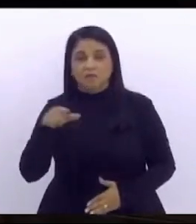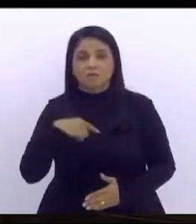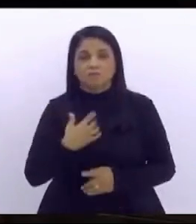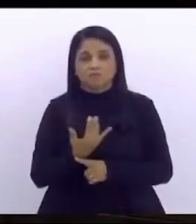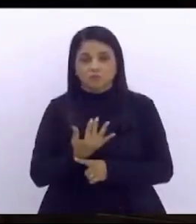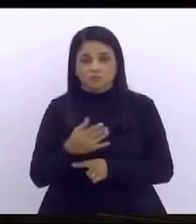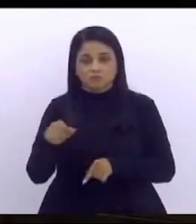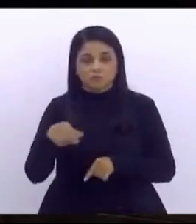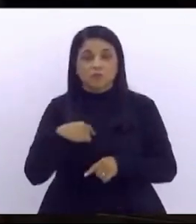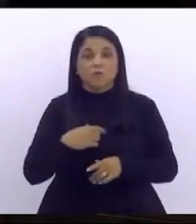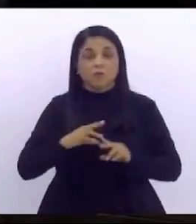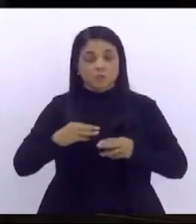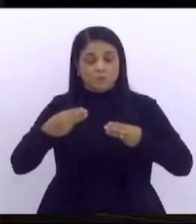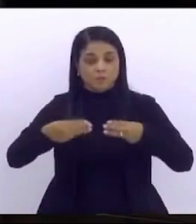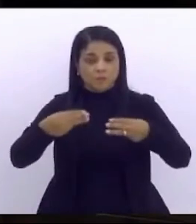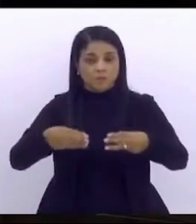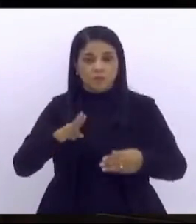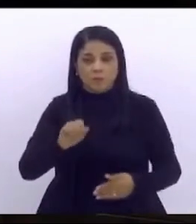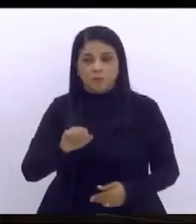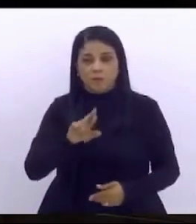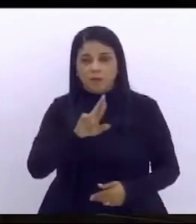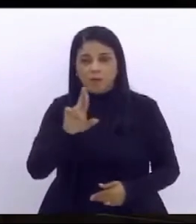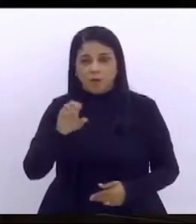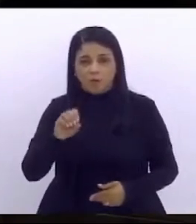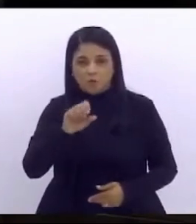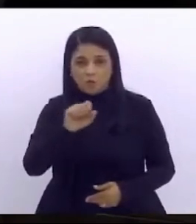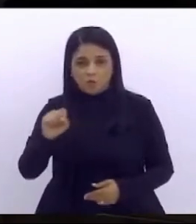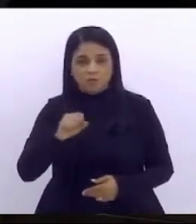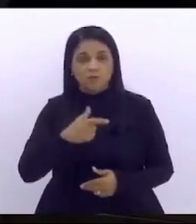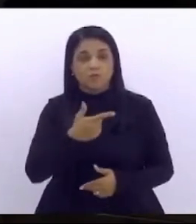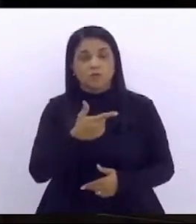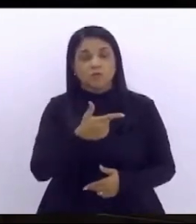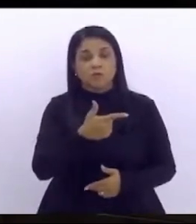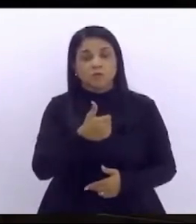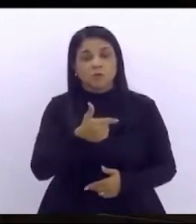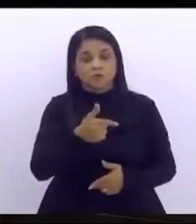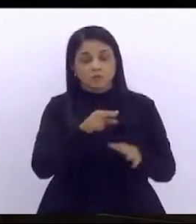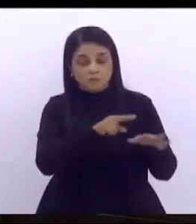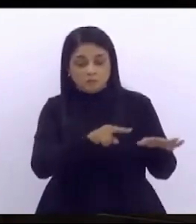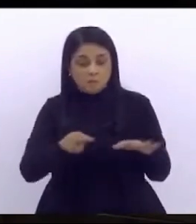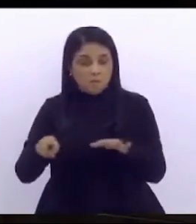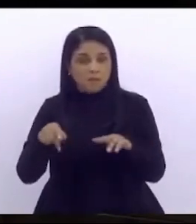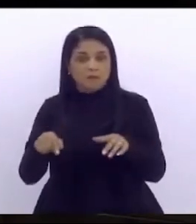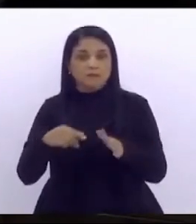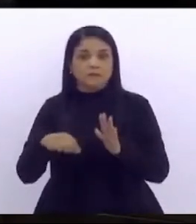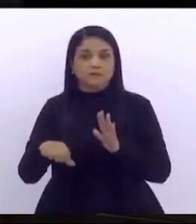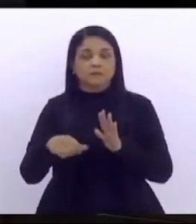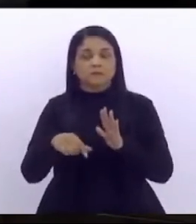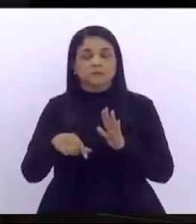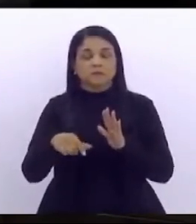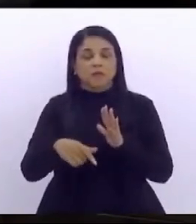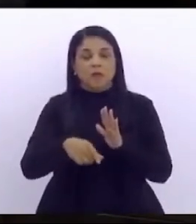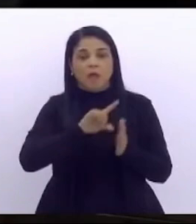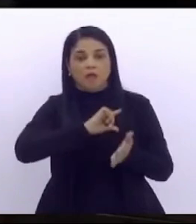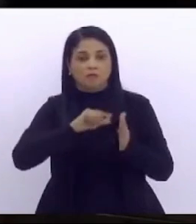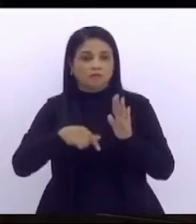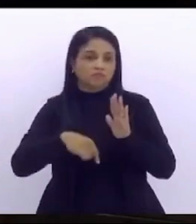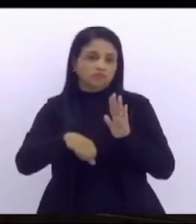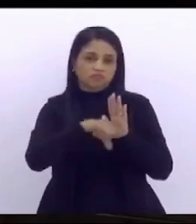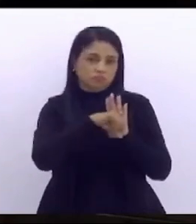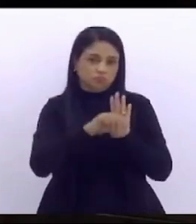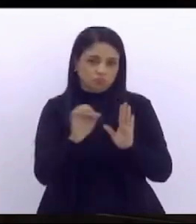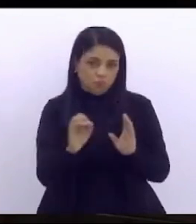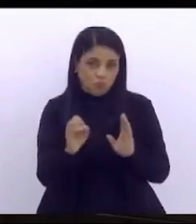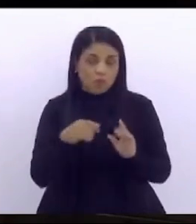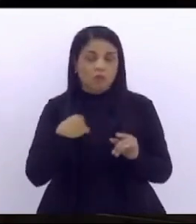defendeu ali, né, que o aborto não deveria ser considerado crime até 12 semanas, e trouxe uma série de argumentos, né, como ele falou, de ordem